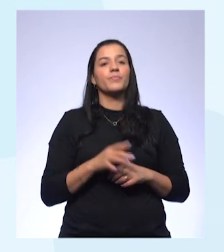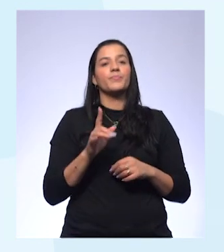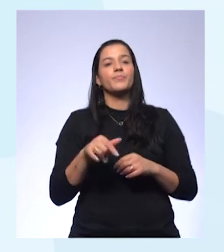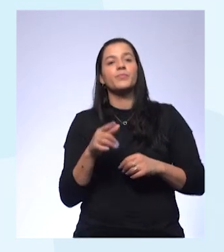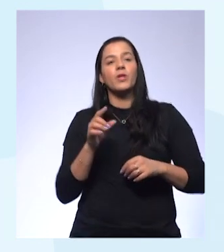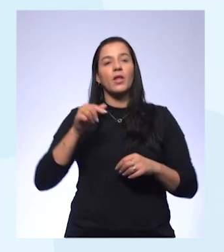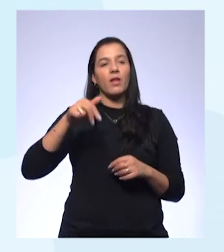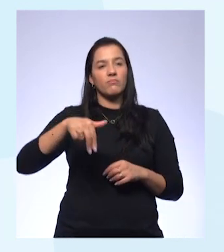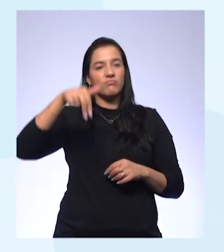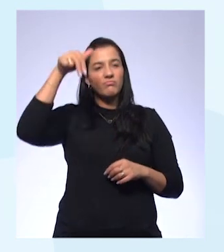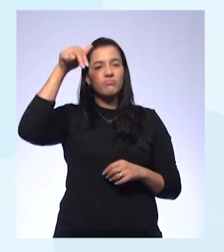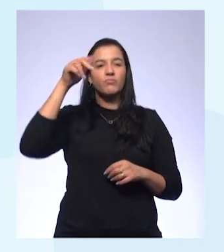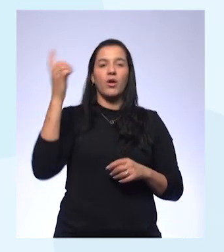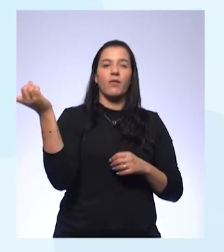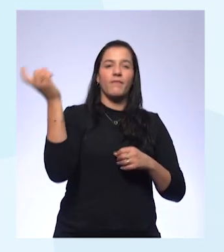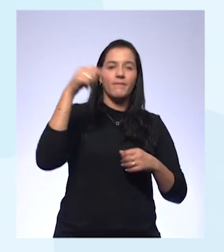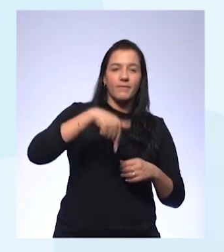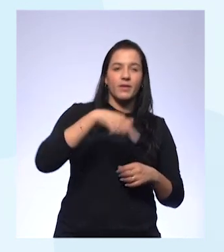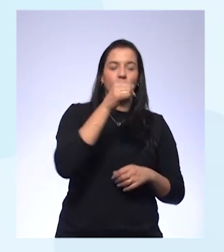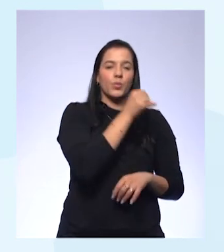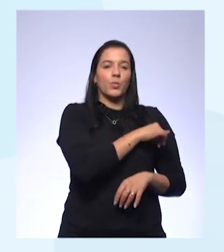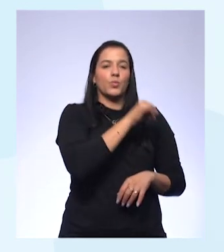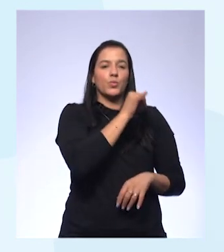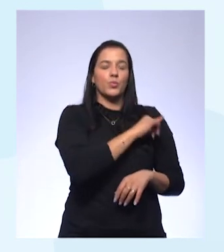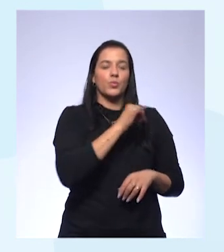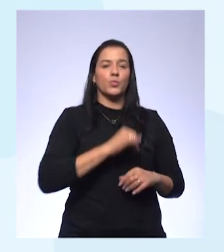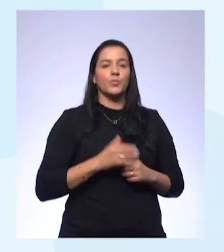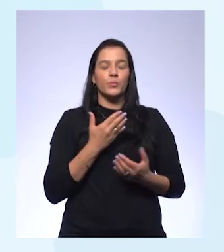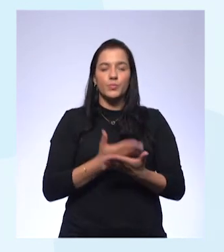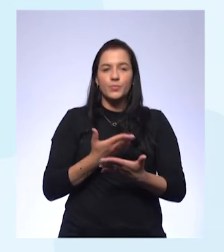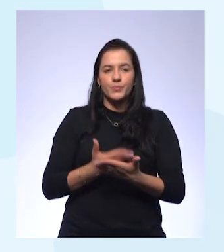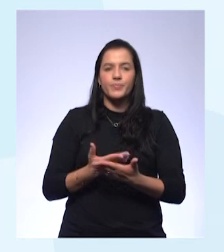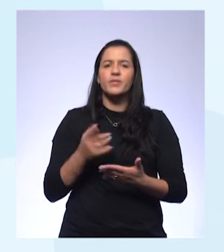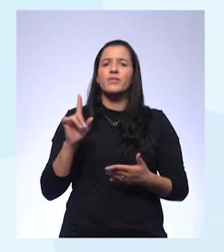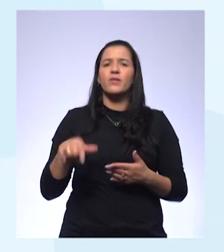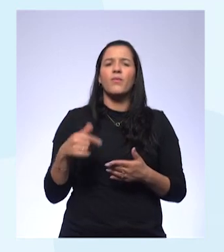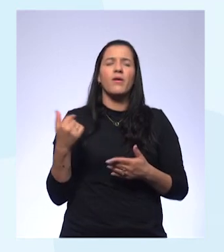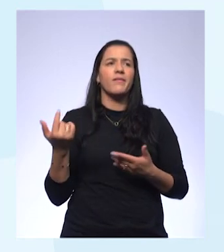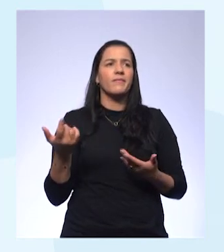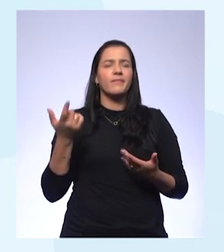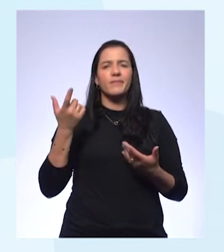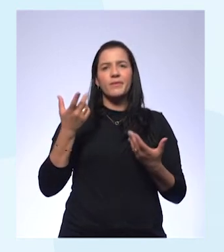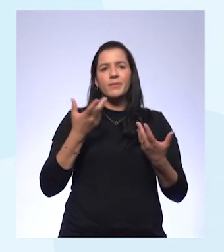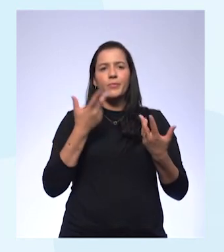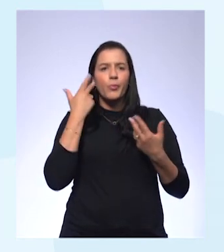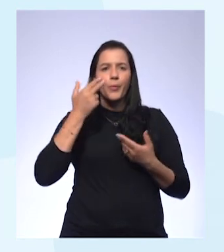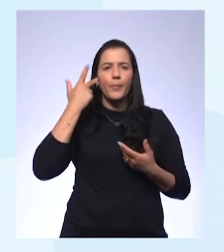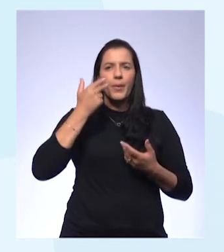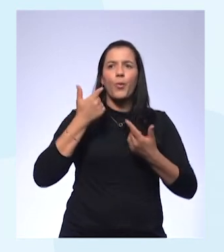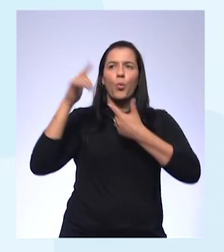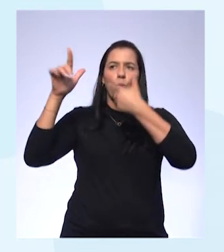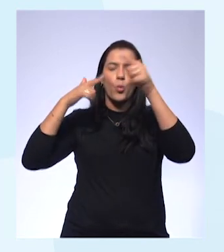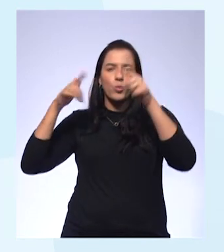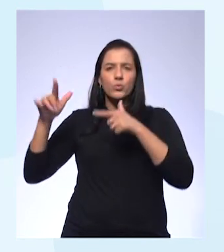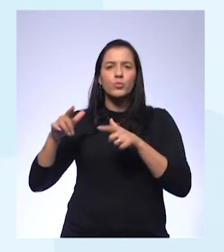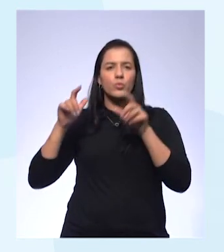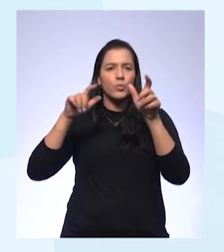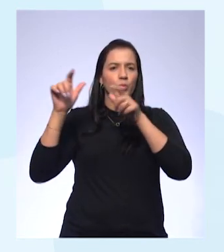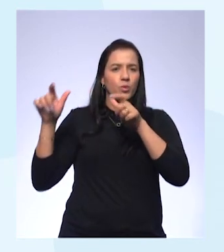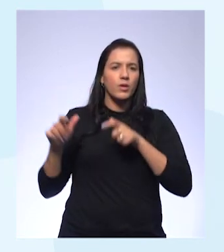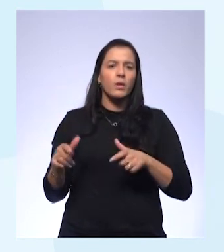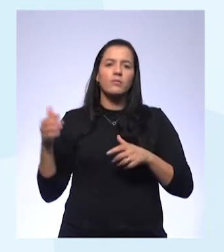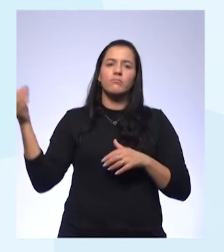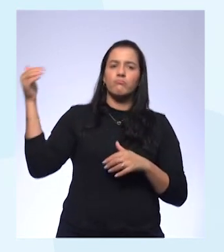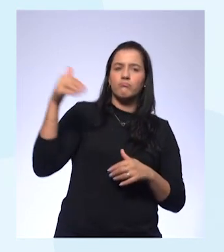região Nordeste, ele veio estudar no Rio de Janeiro. Então, era muito frequente estudantes que vinham de outras regiões para buscar um